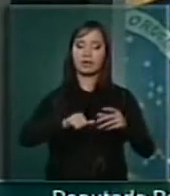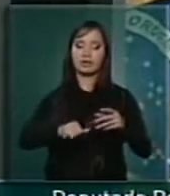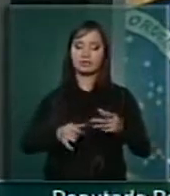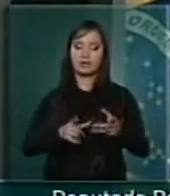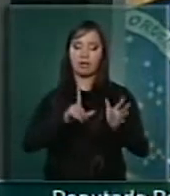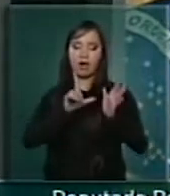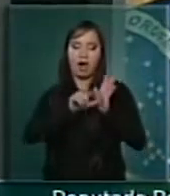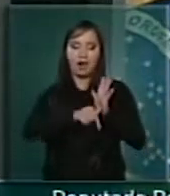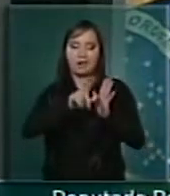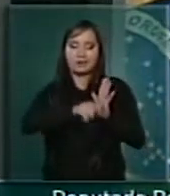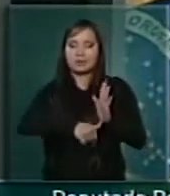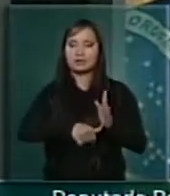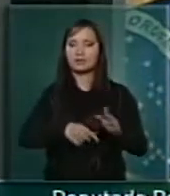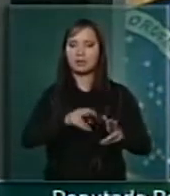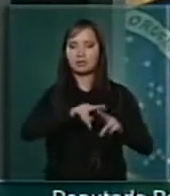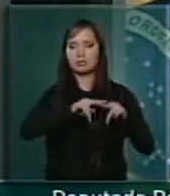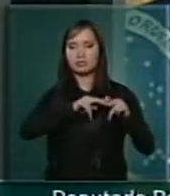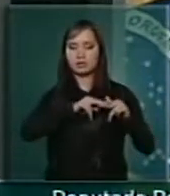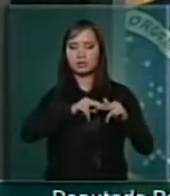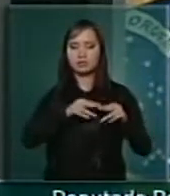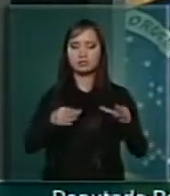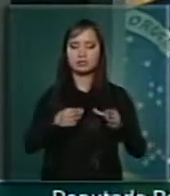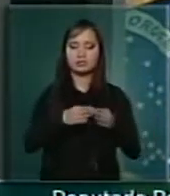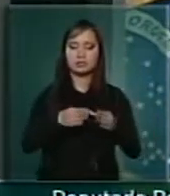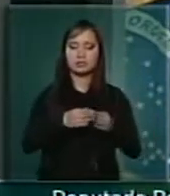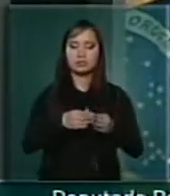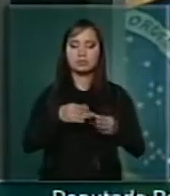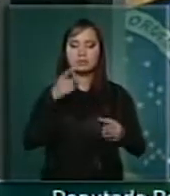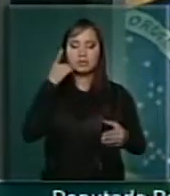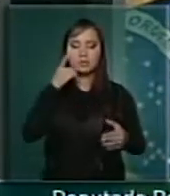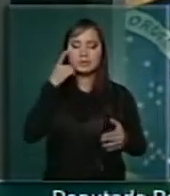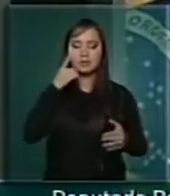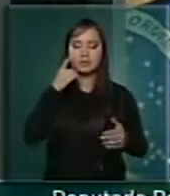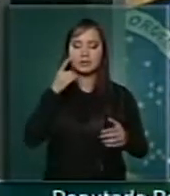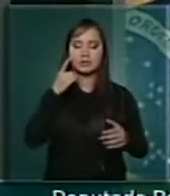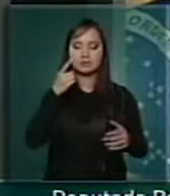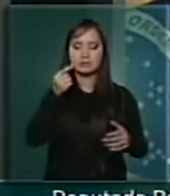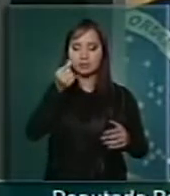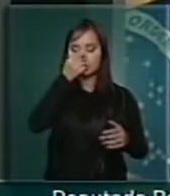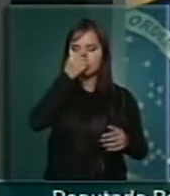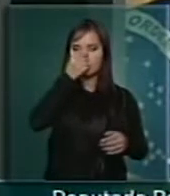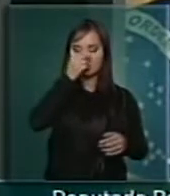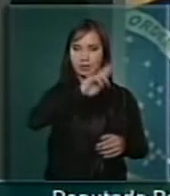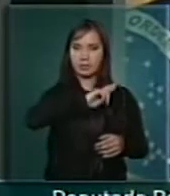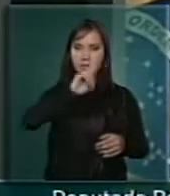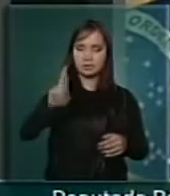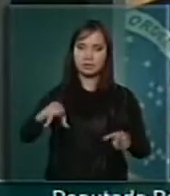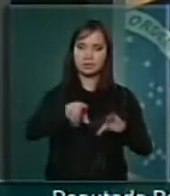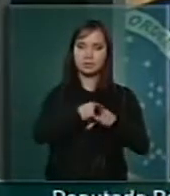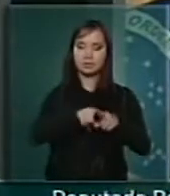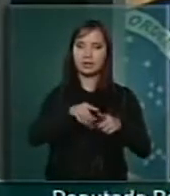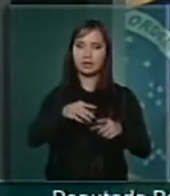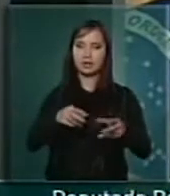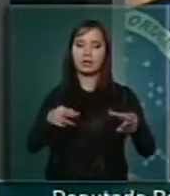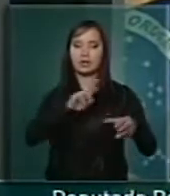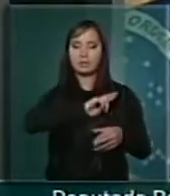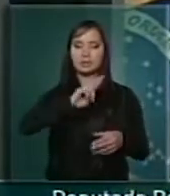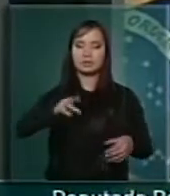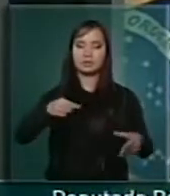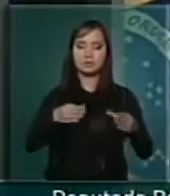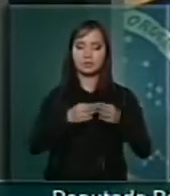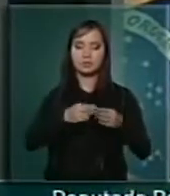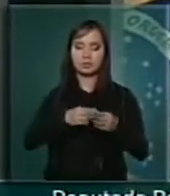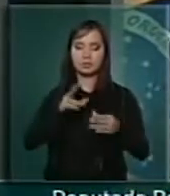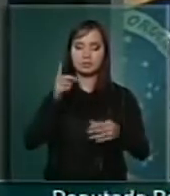trás. Em nome da Frente Parlamentar Evangélica e da Frente Parlamentar em Defesa da Vida e da